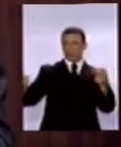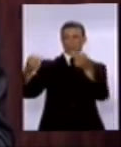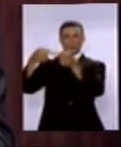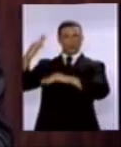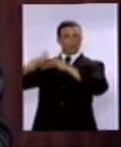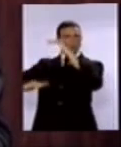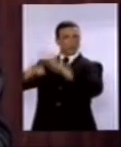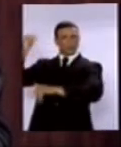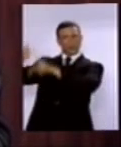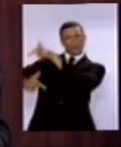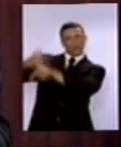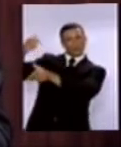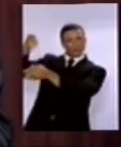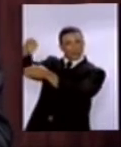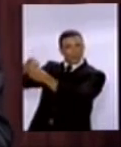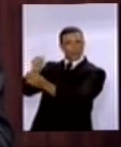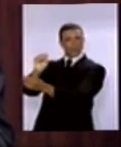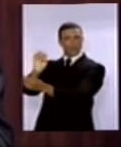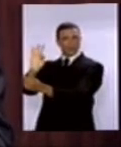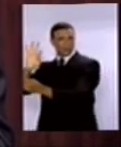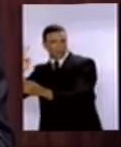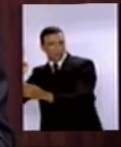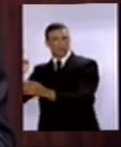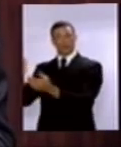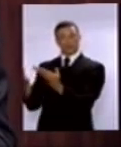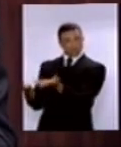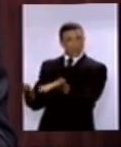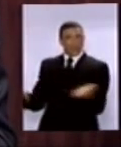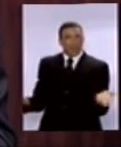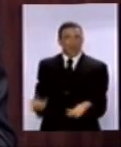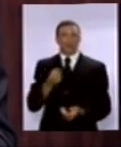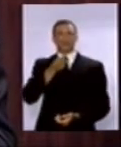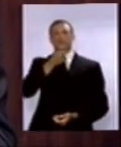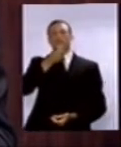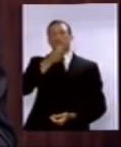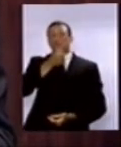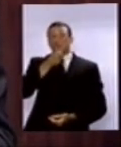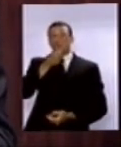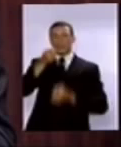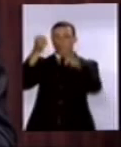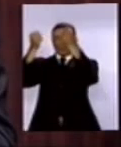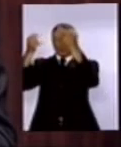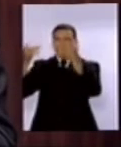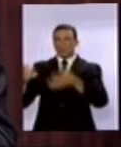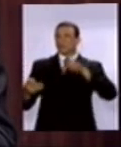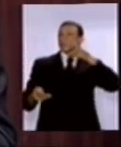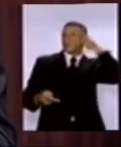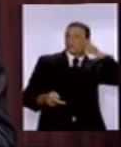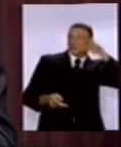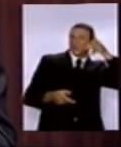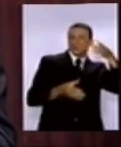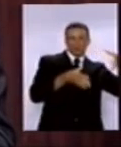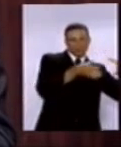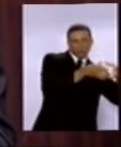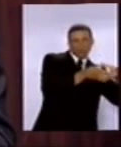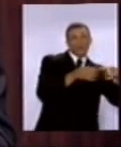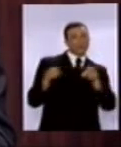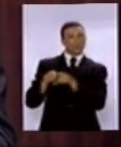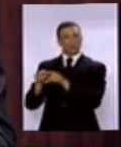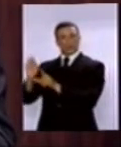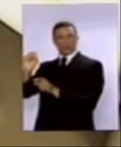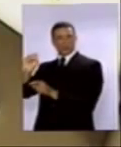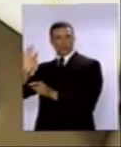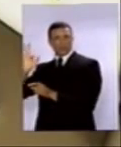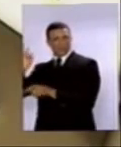atuação no plenário do supremo tribunal federal vamos ver agora o que ele disse sobre a politização da justiça e do trabalho no supremo tribunal